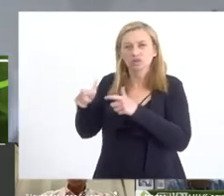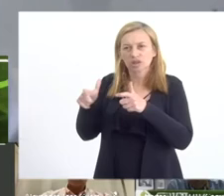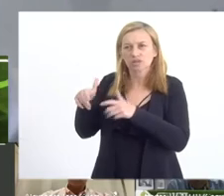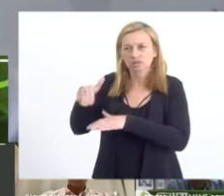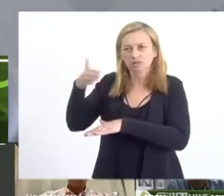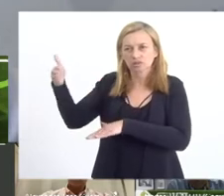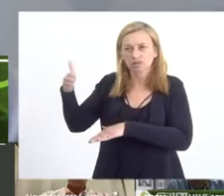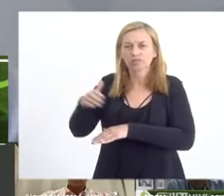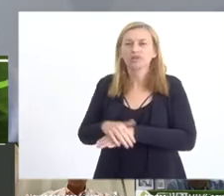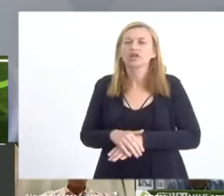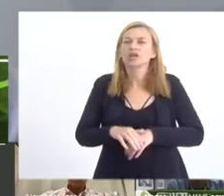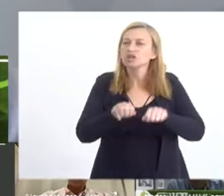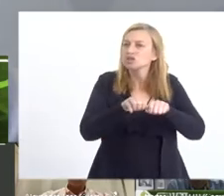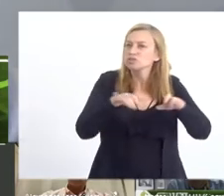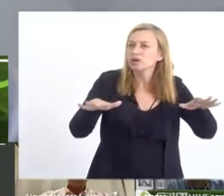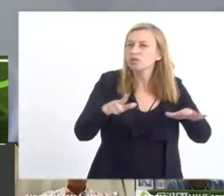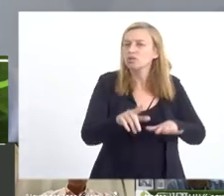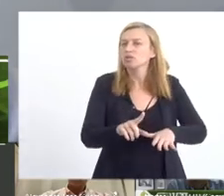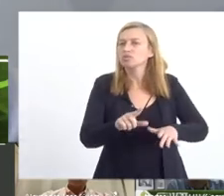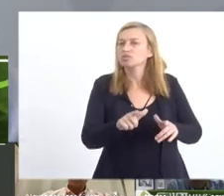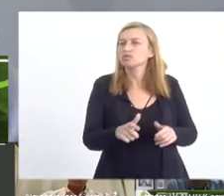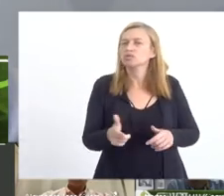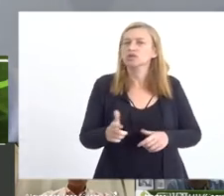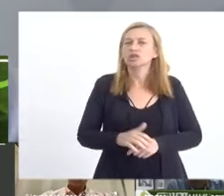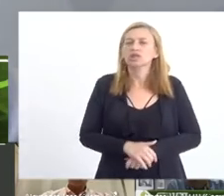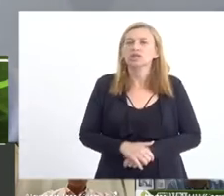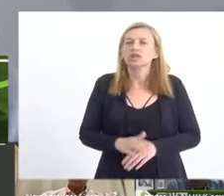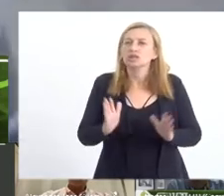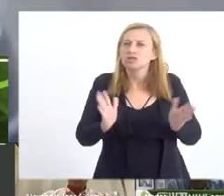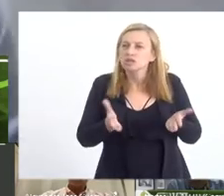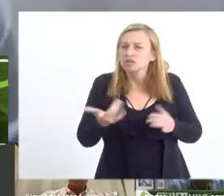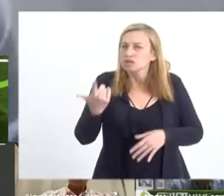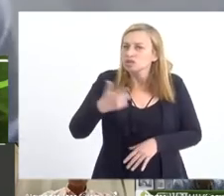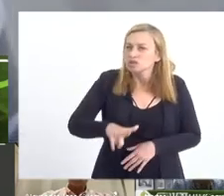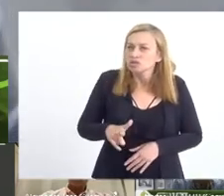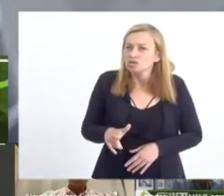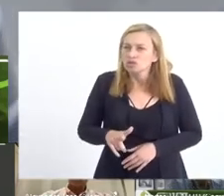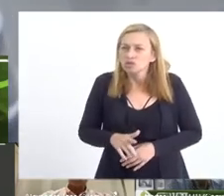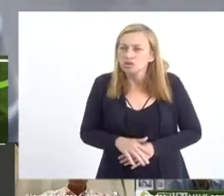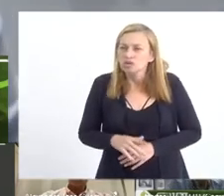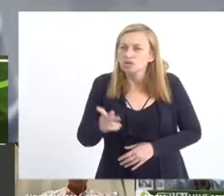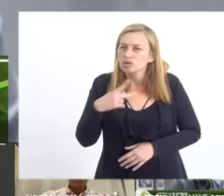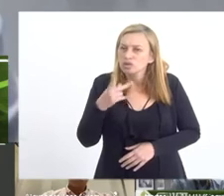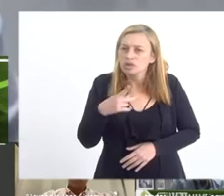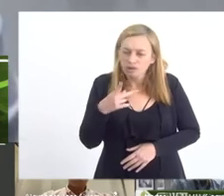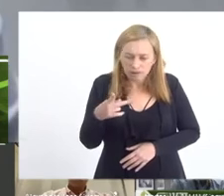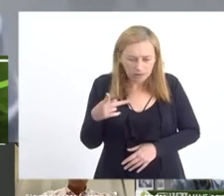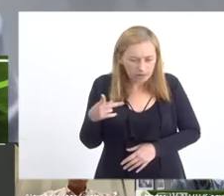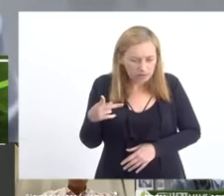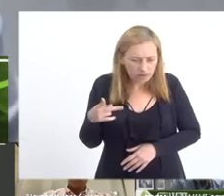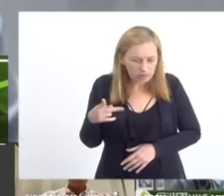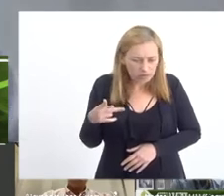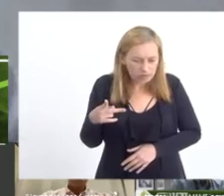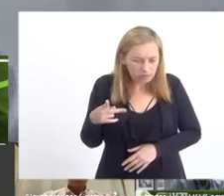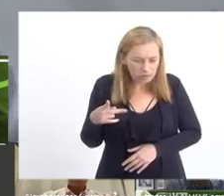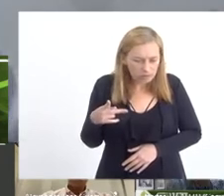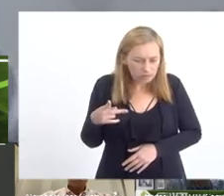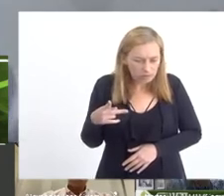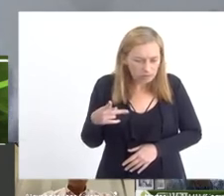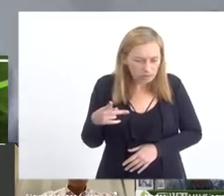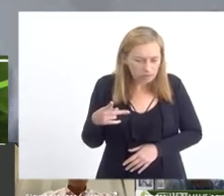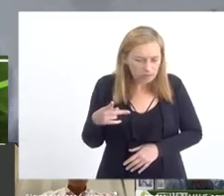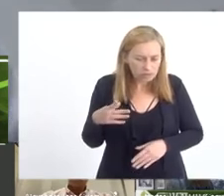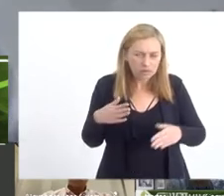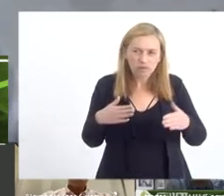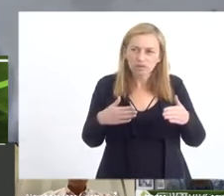depois suspendeu os voos de novo. E agora, de novo, mais uma vez, provocado pela queda das